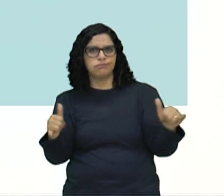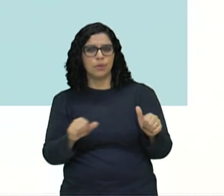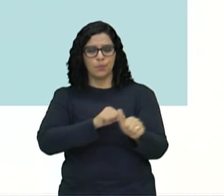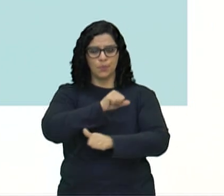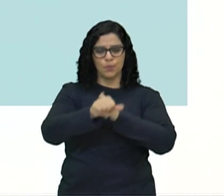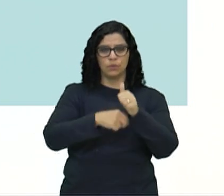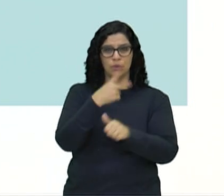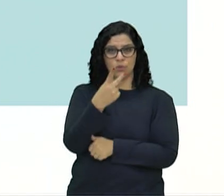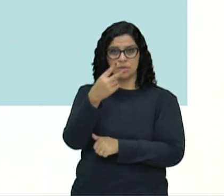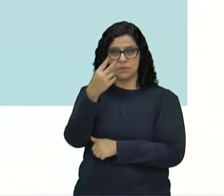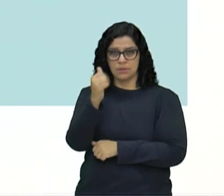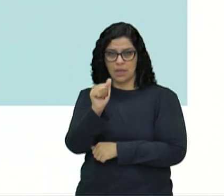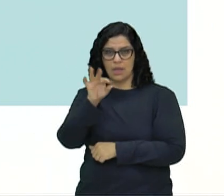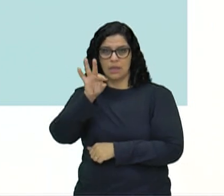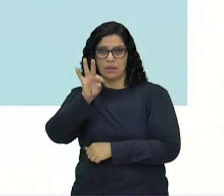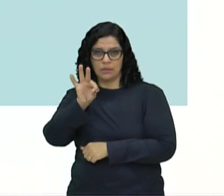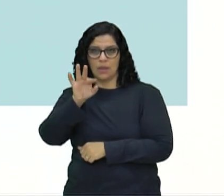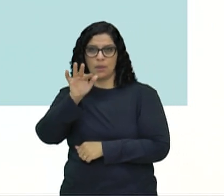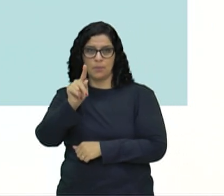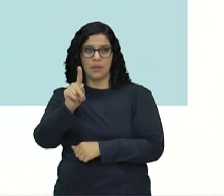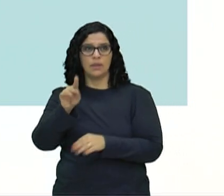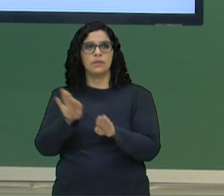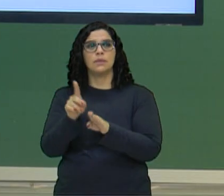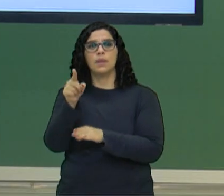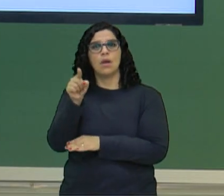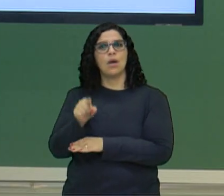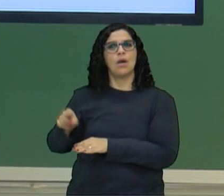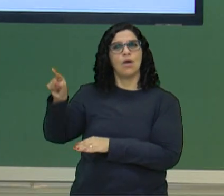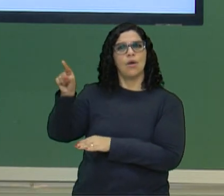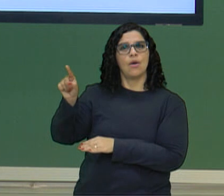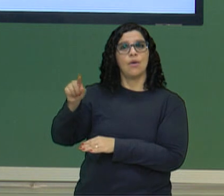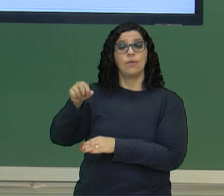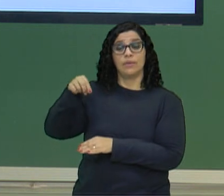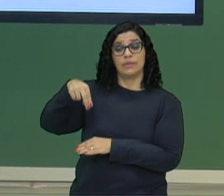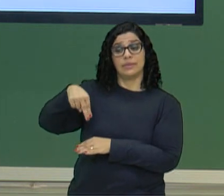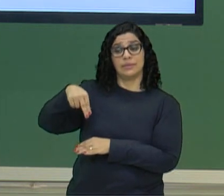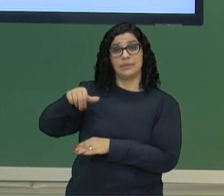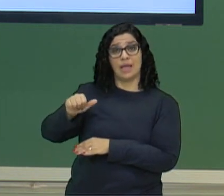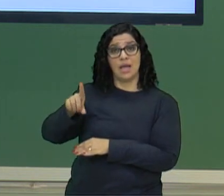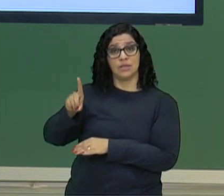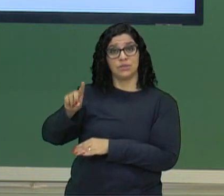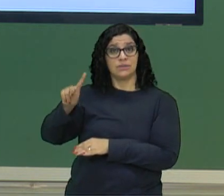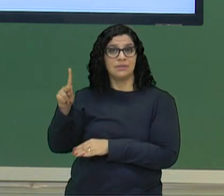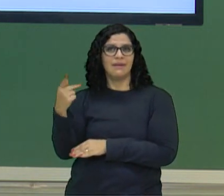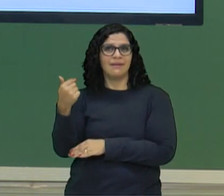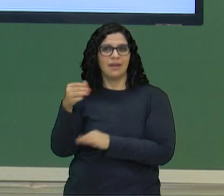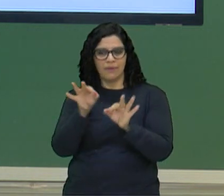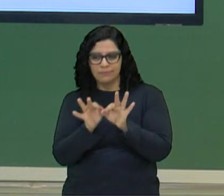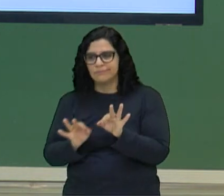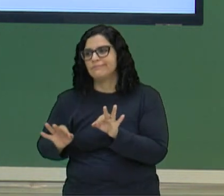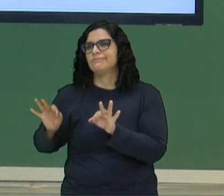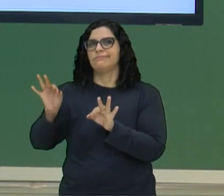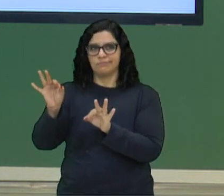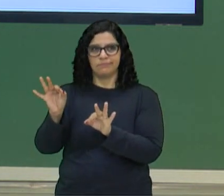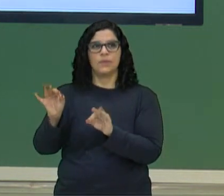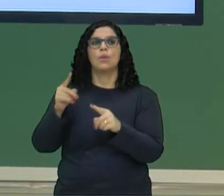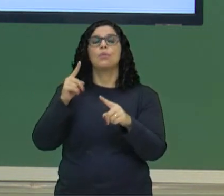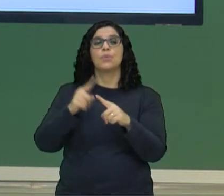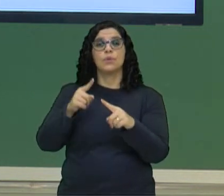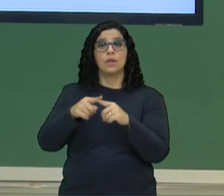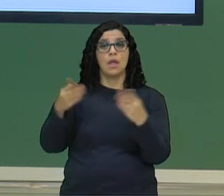ATPs e joga o hidrogênio para o NAD. O NAD vai ter que levar esse hidrogênio para o lugar dele. Por